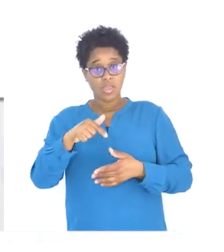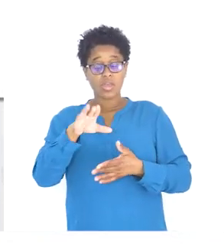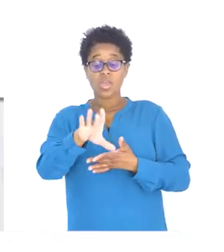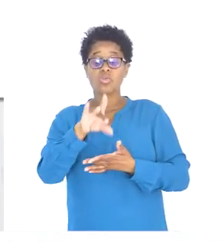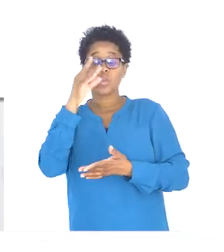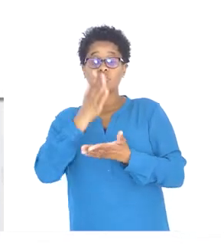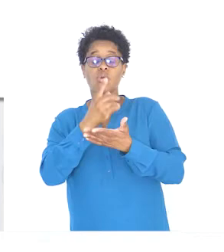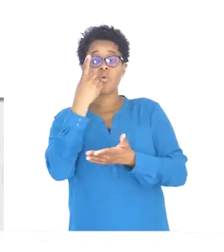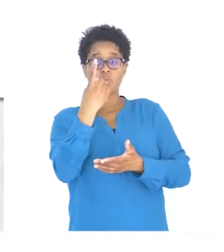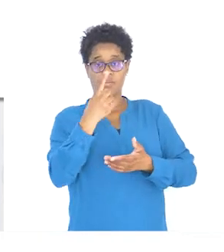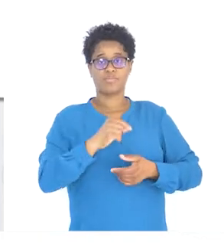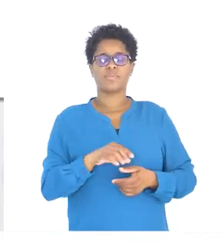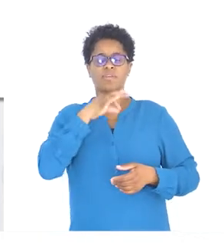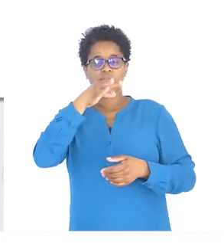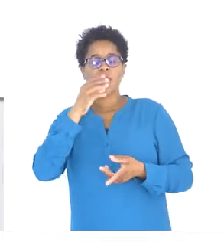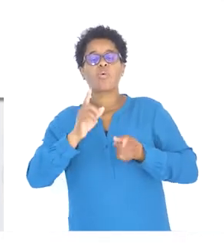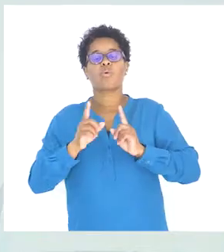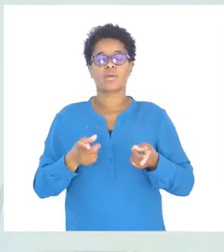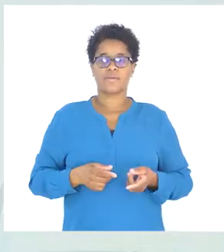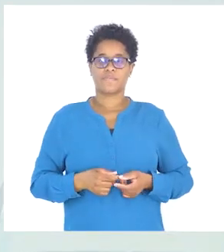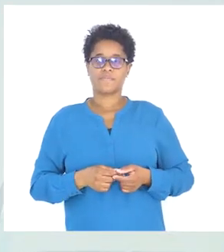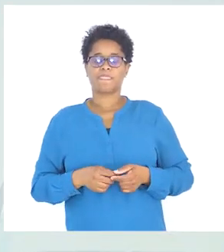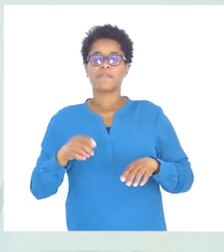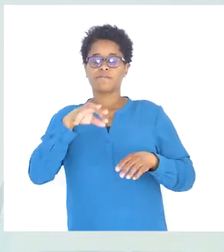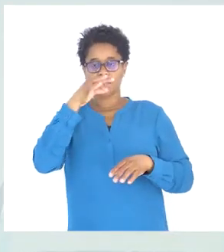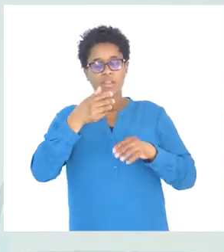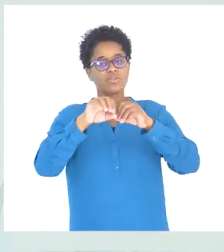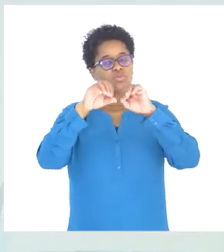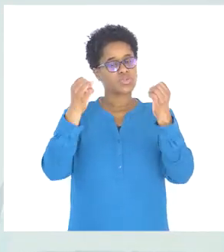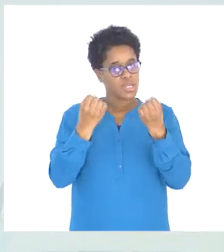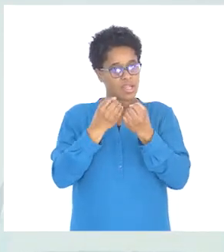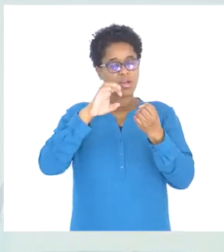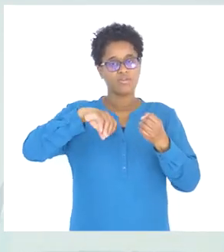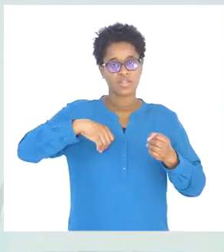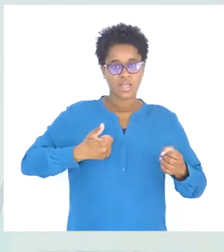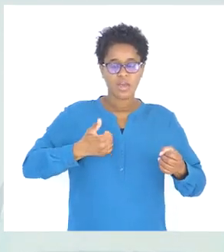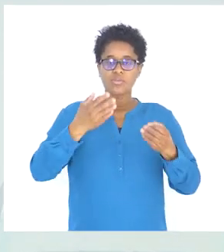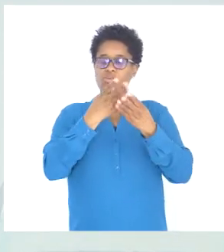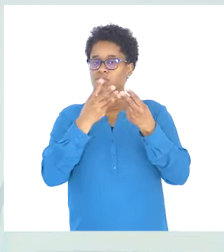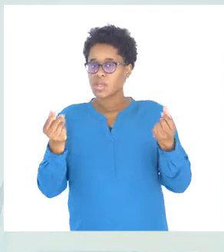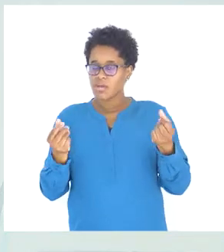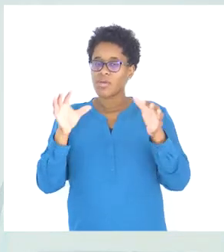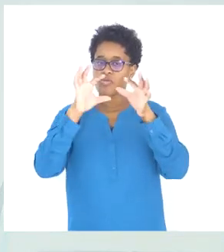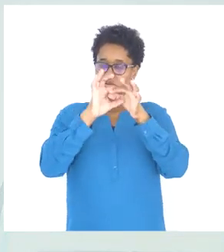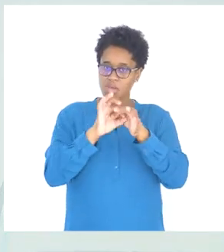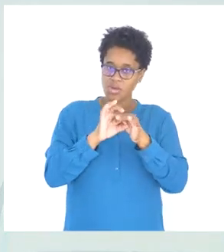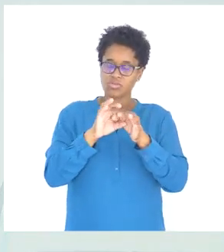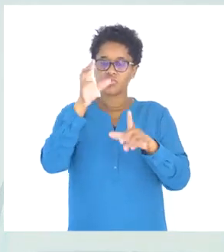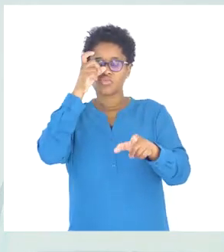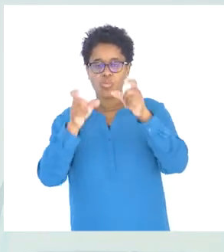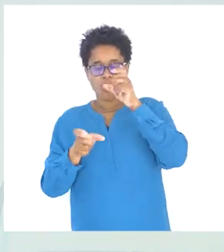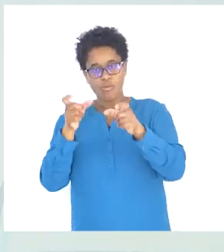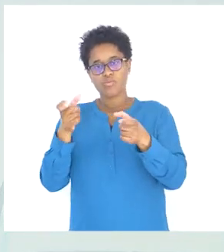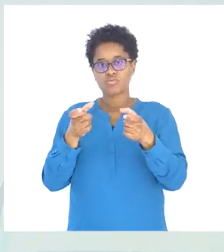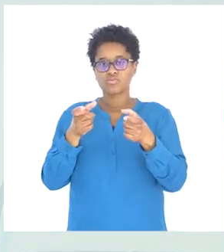opção. Opção que fala de quê? Que da sociedade cabo-verdiana, que é o resultado da